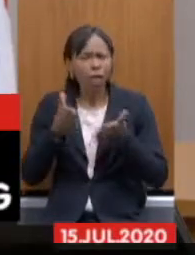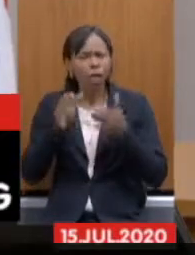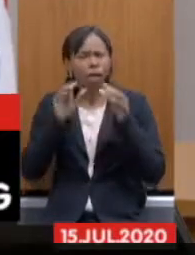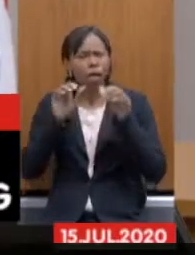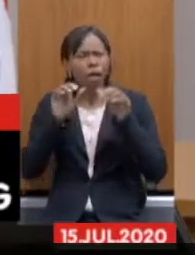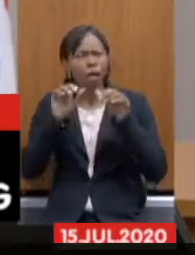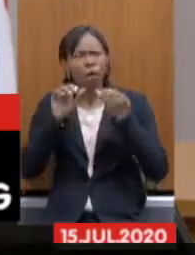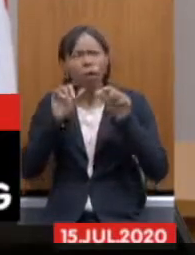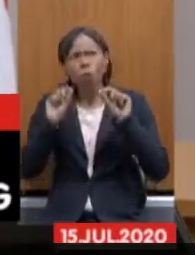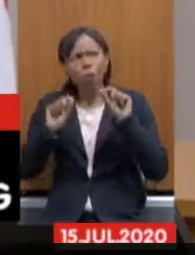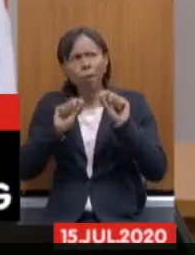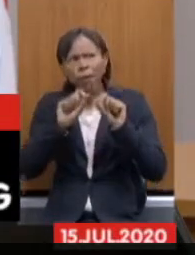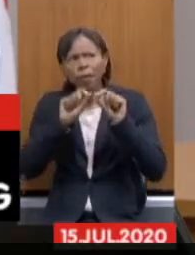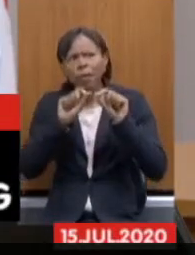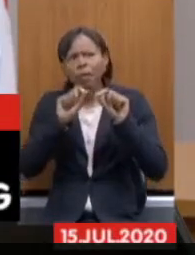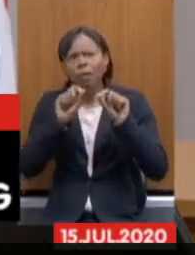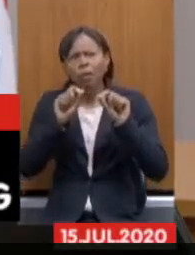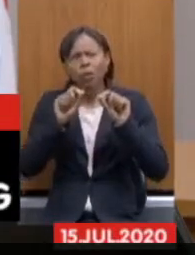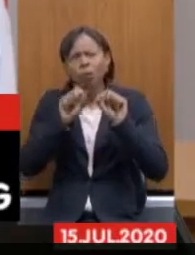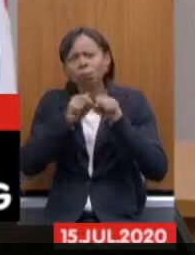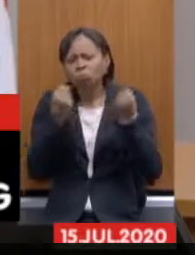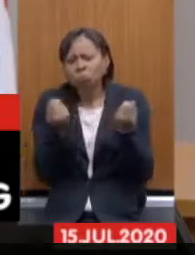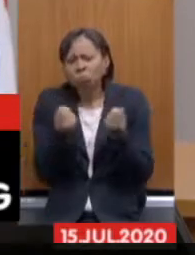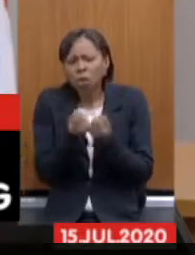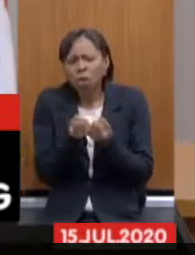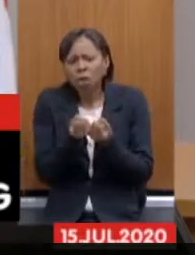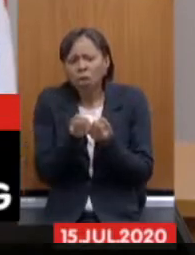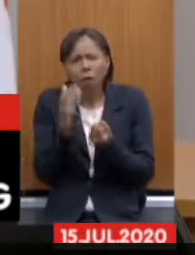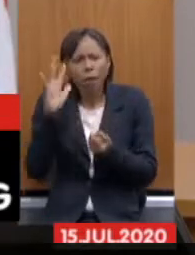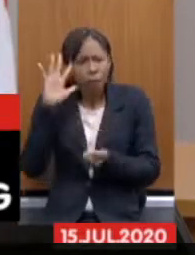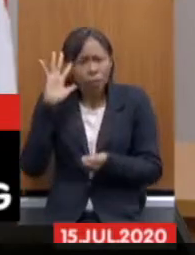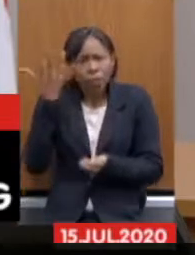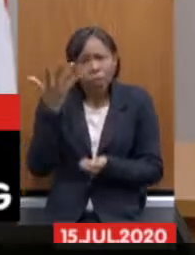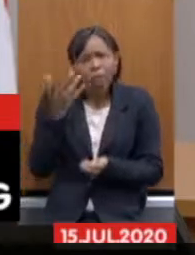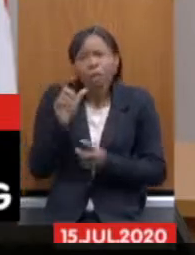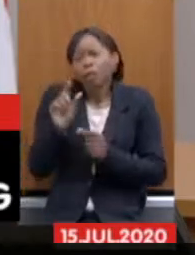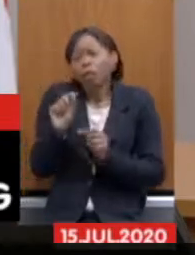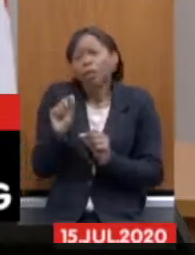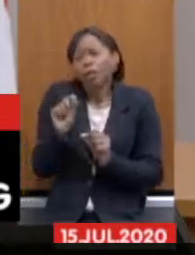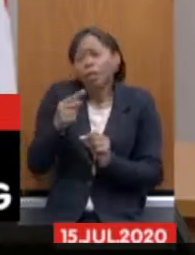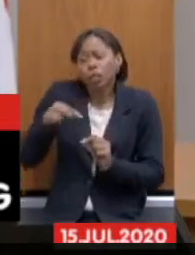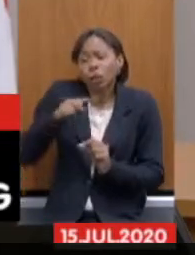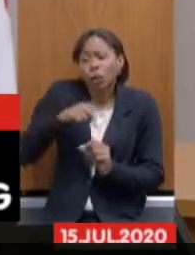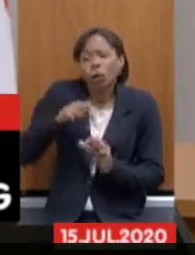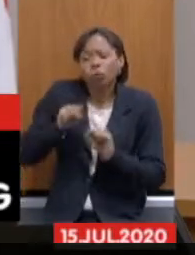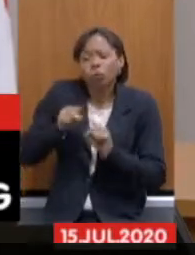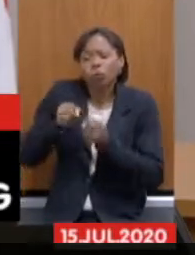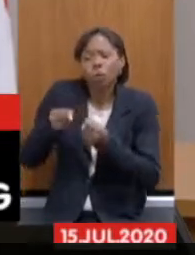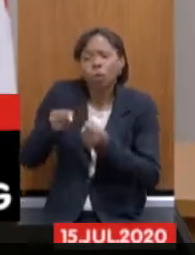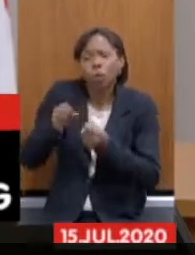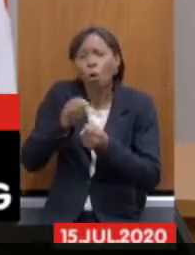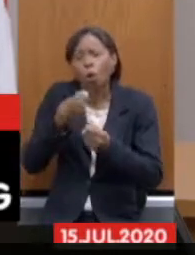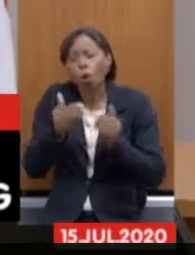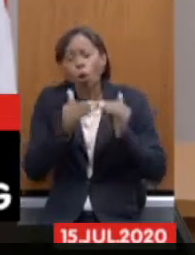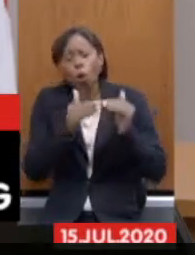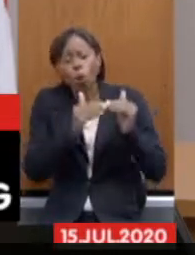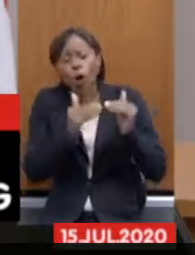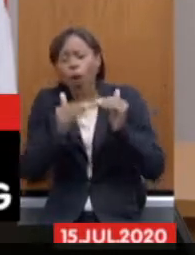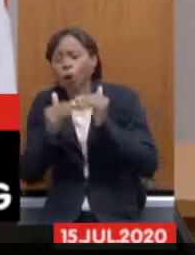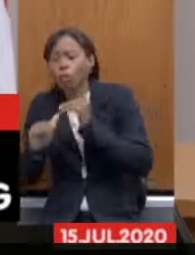assembleia uma definição de que a gente defenderia do que a gente seria contra